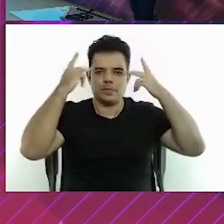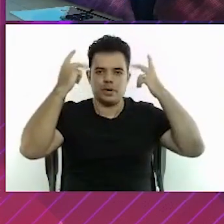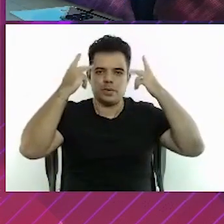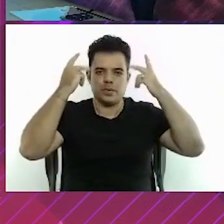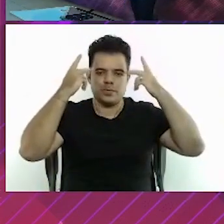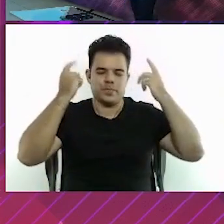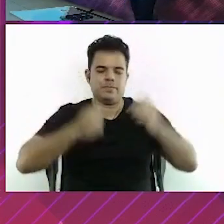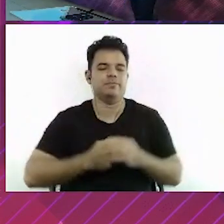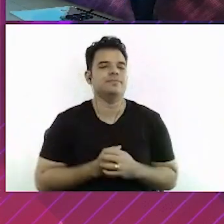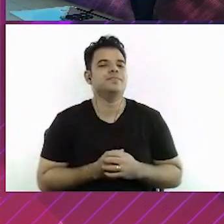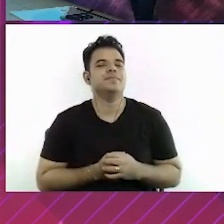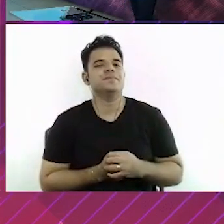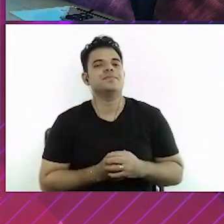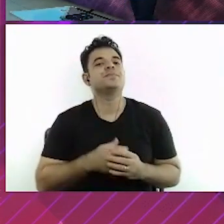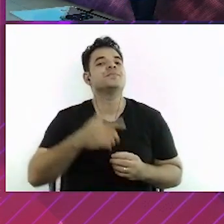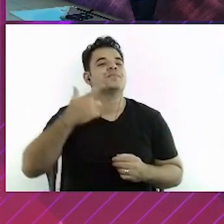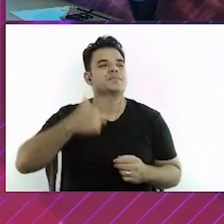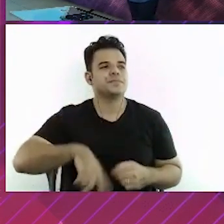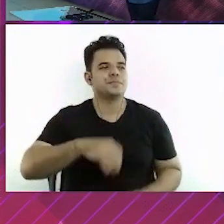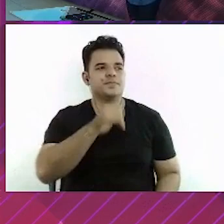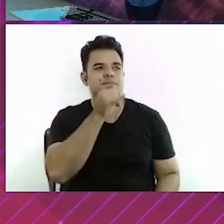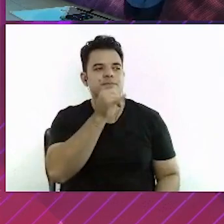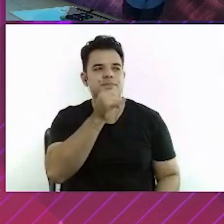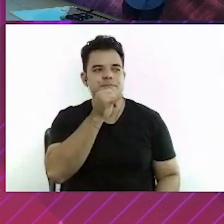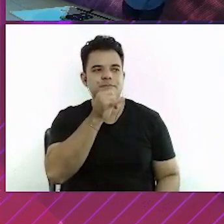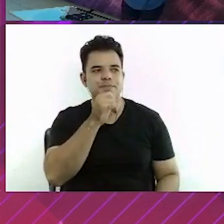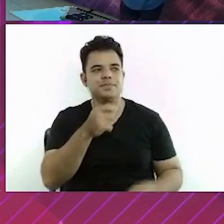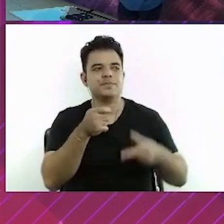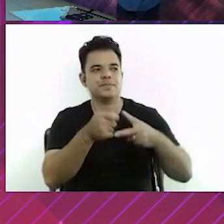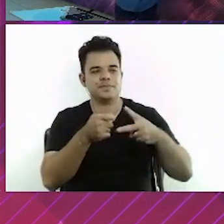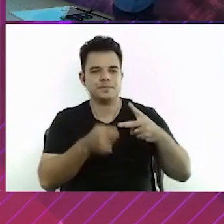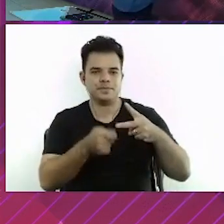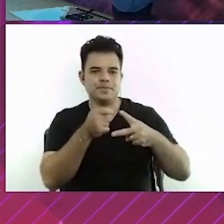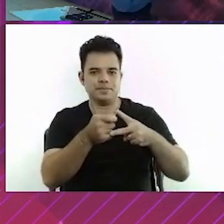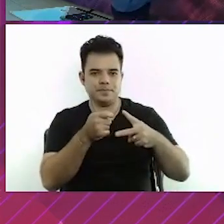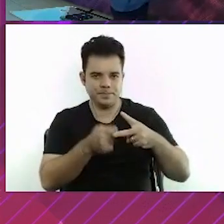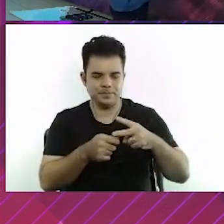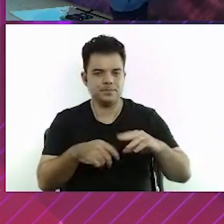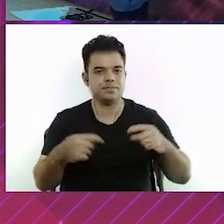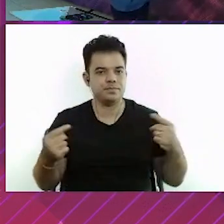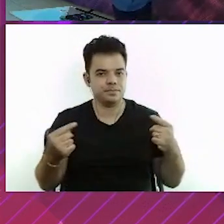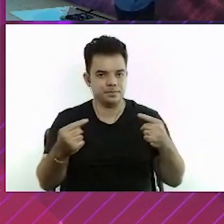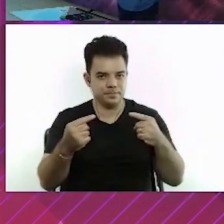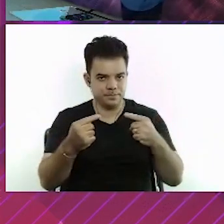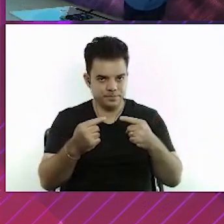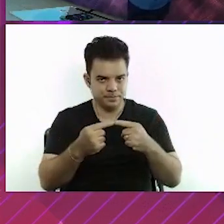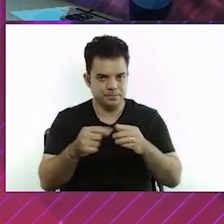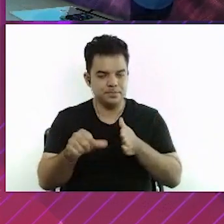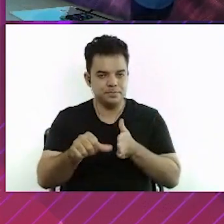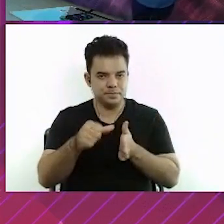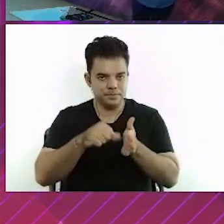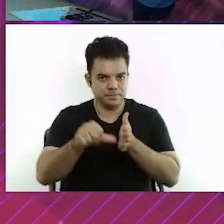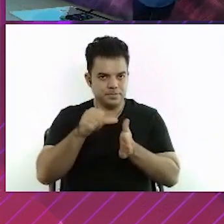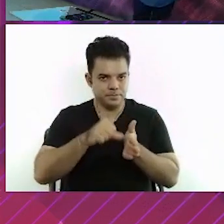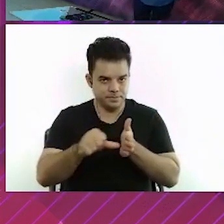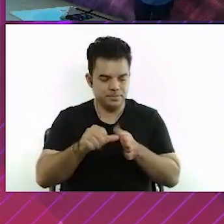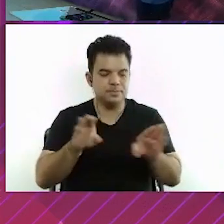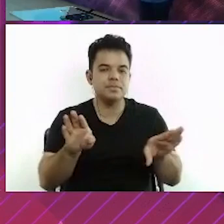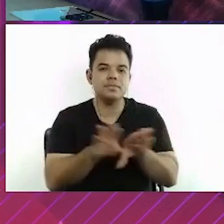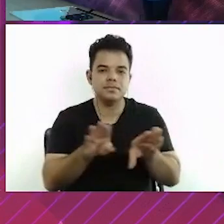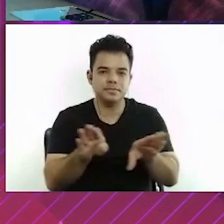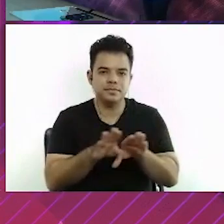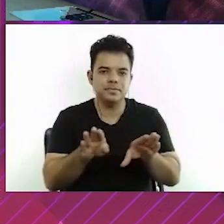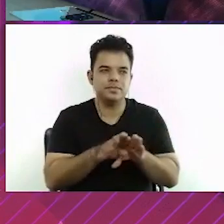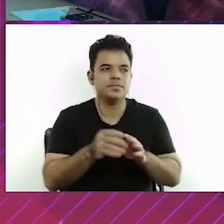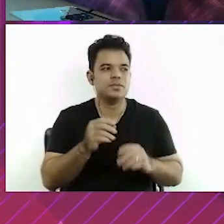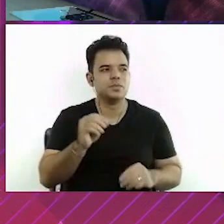Aí trago aqui um exemplo em Java, especificamente usando o Spring. E a maravilha que já está implementado. A reconexão no Spring MQP,